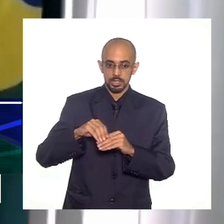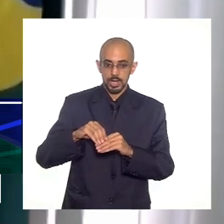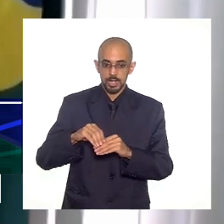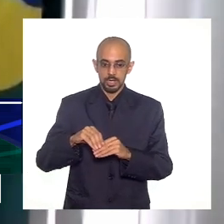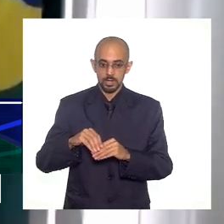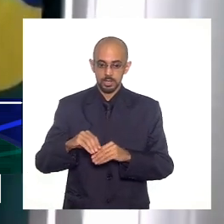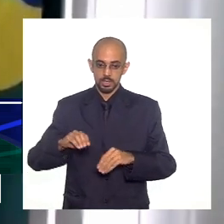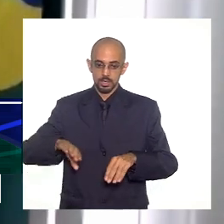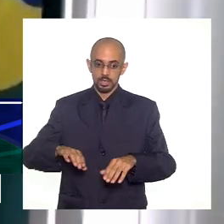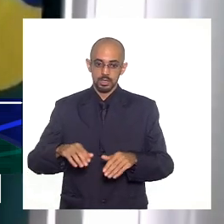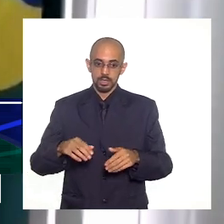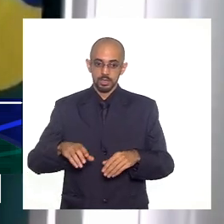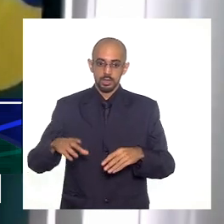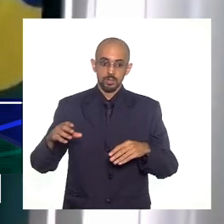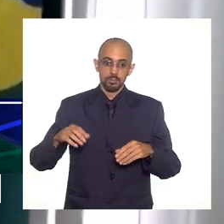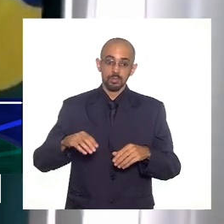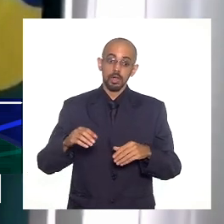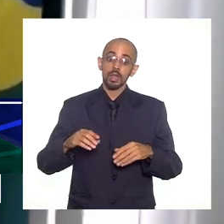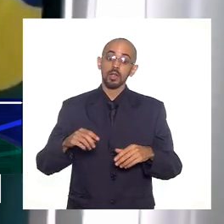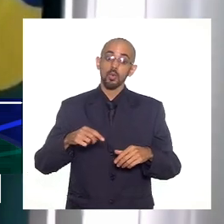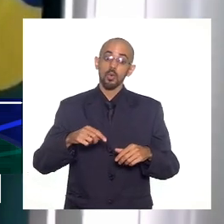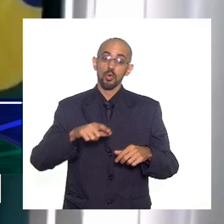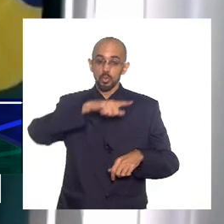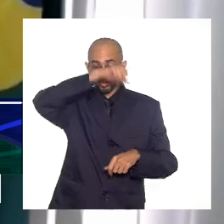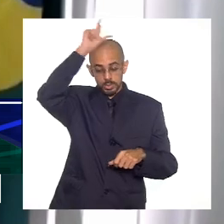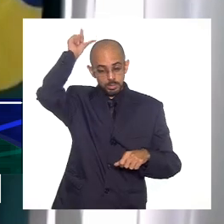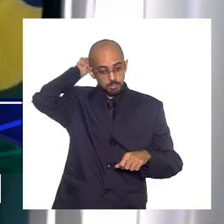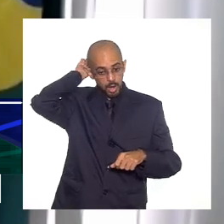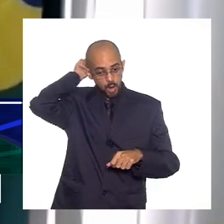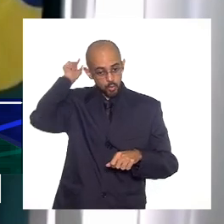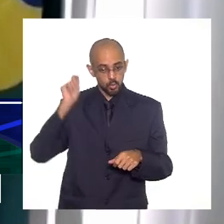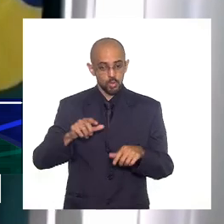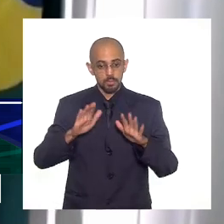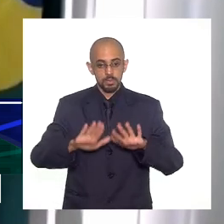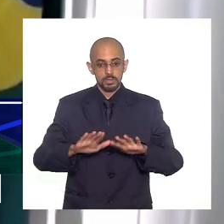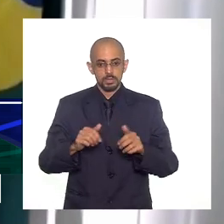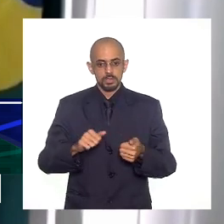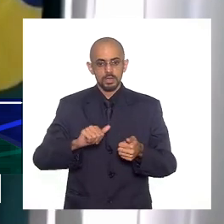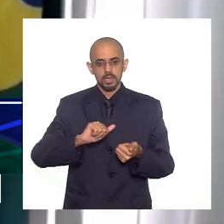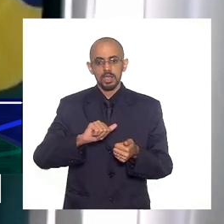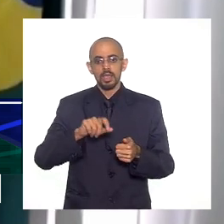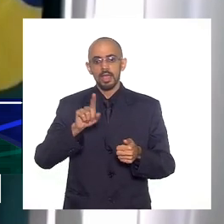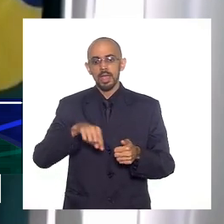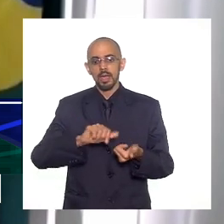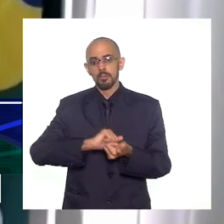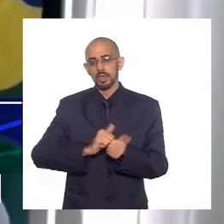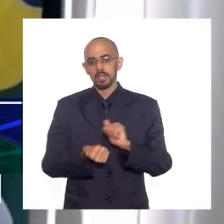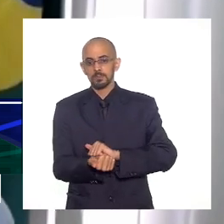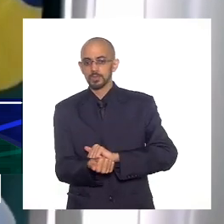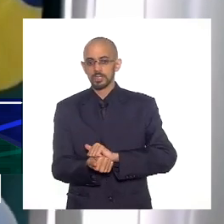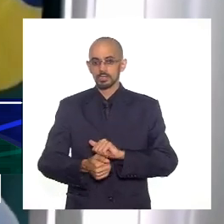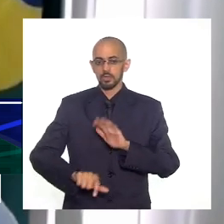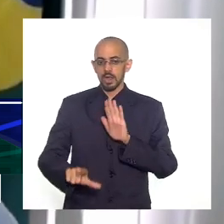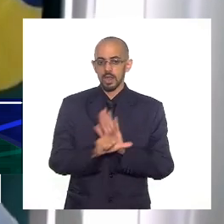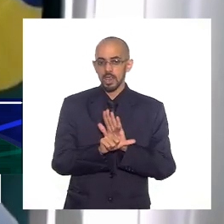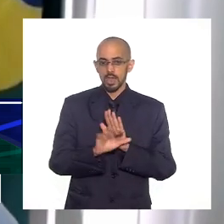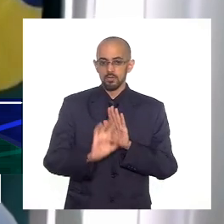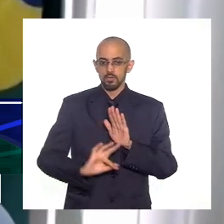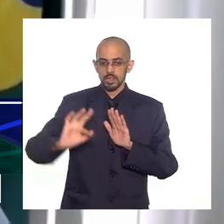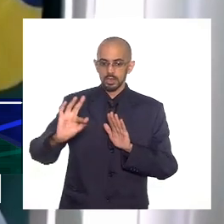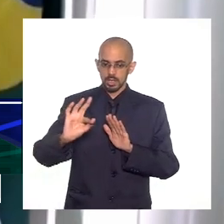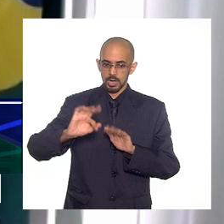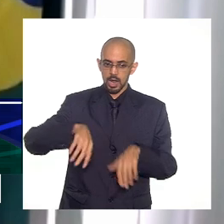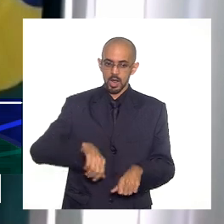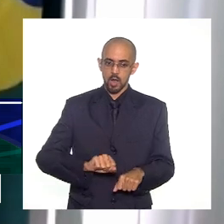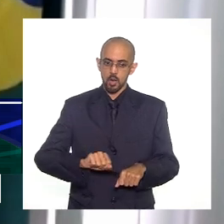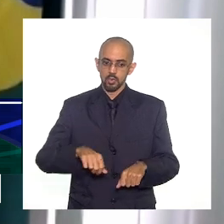do deputado Luiz Paulo faz, na verdade, uma adequação da legislação estadual à Lei Federal 14.131,